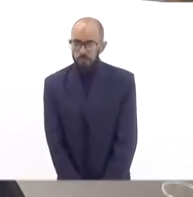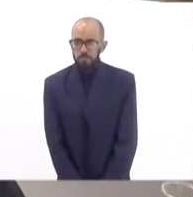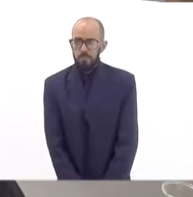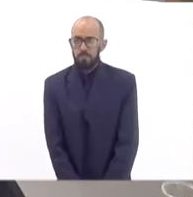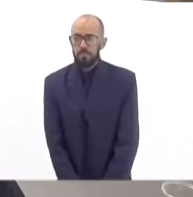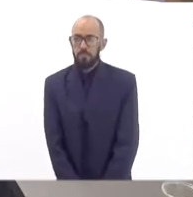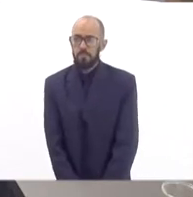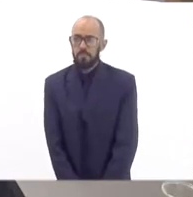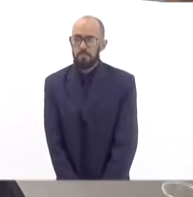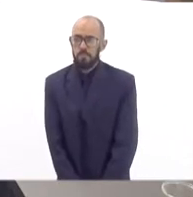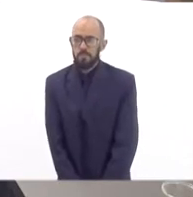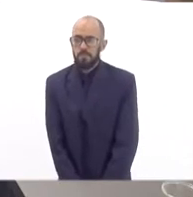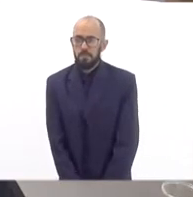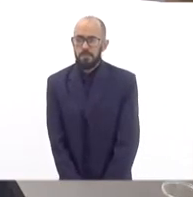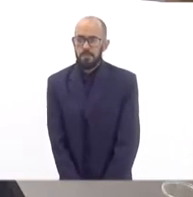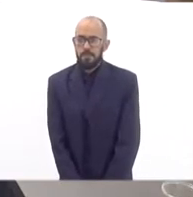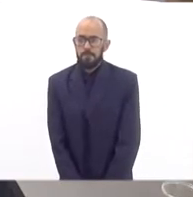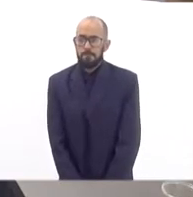queria só recapitular algumas